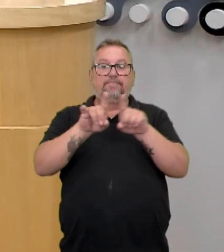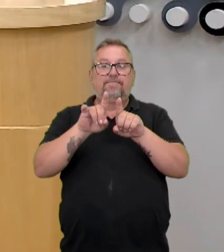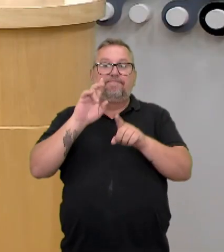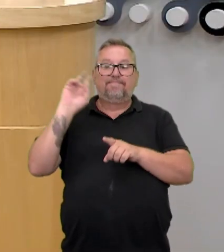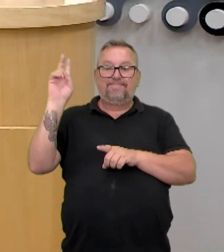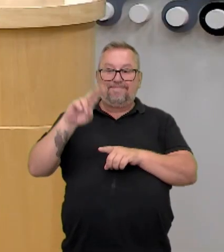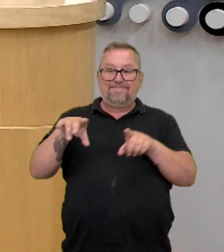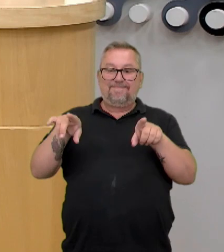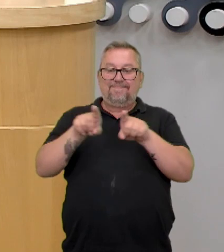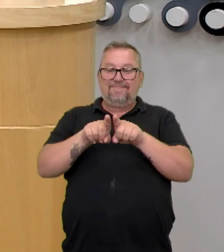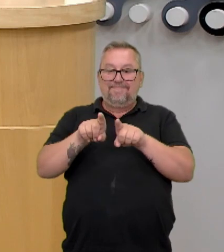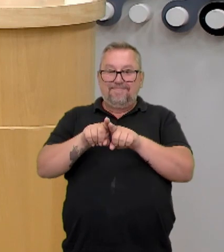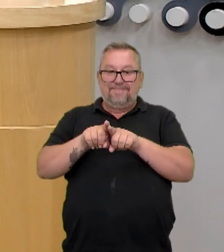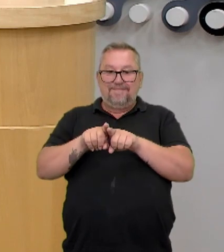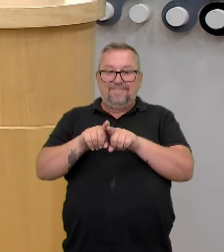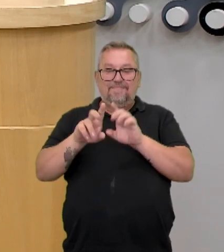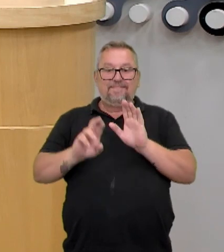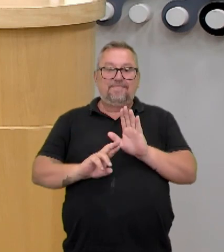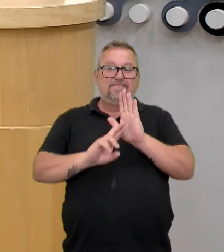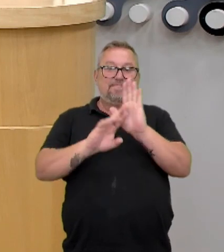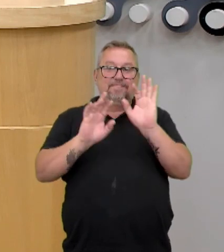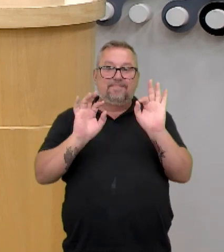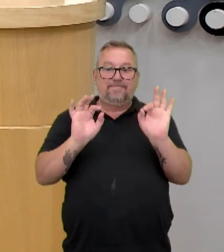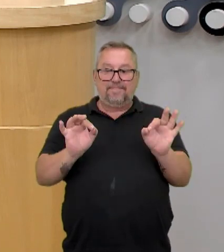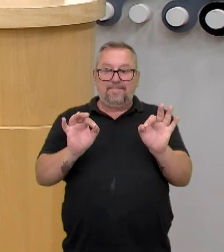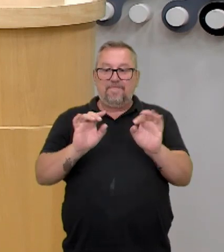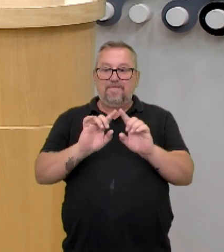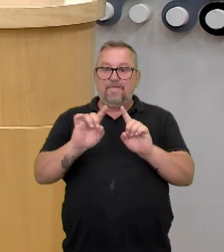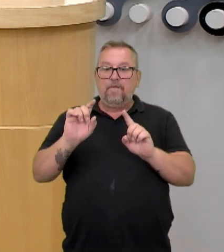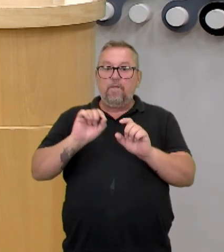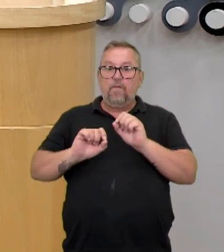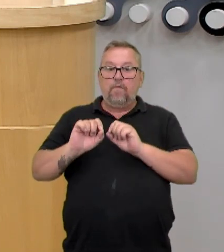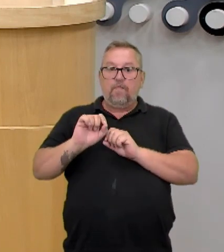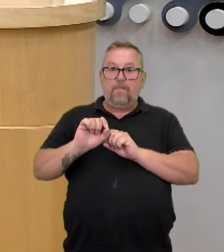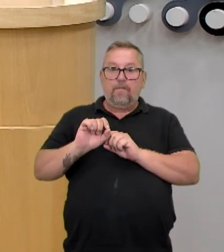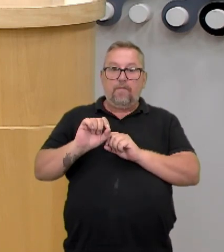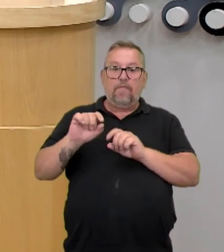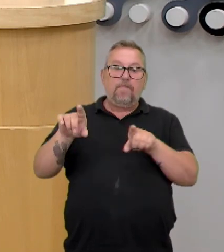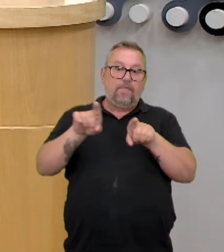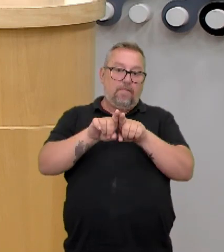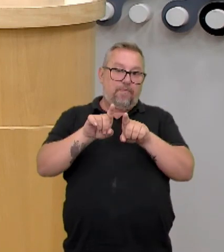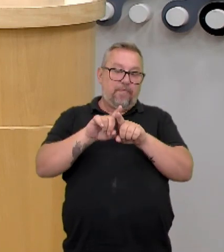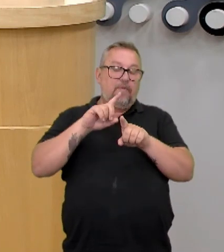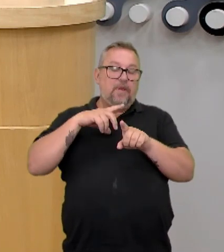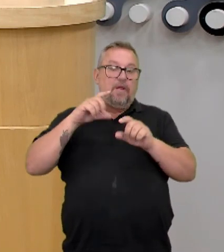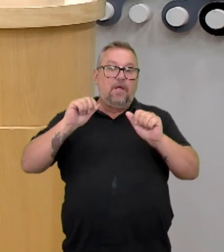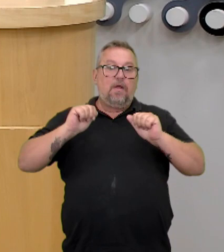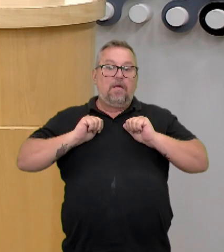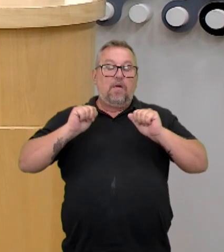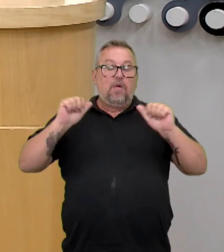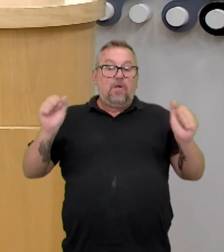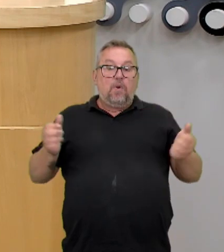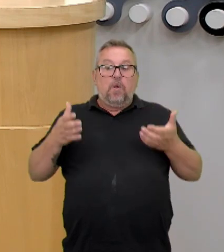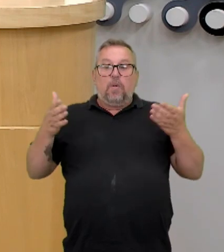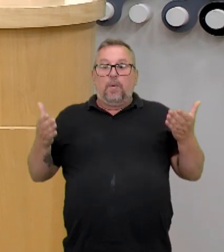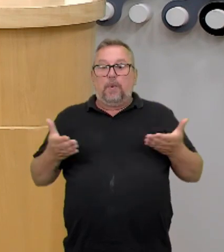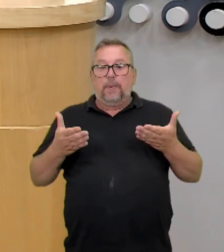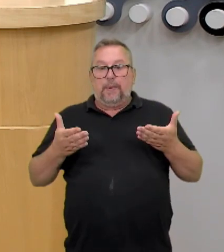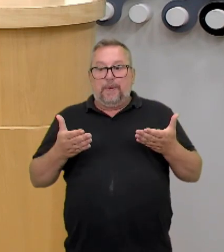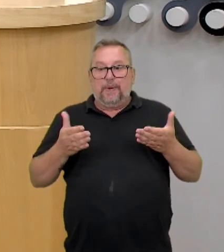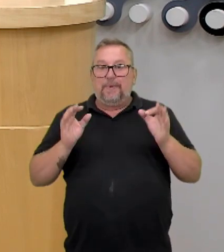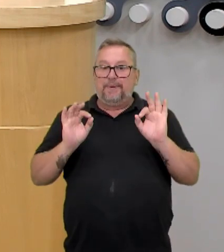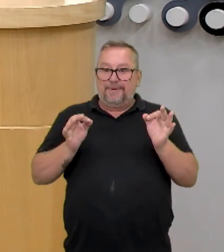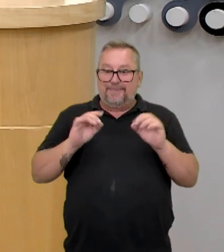como com essa representatividade, que é o quê? Eles também são ativos, eles são agentes ali na questão. Então